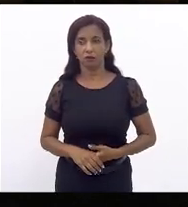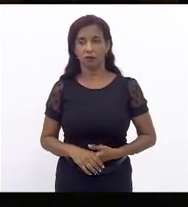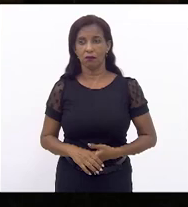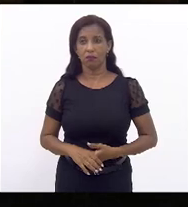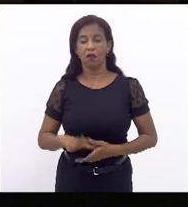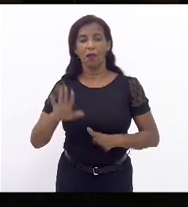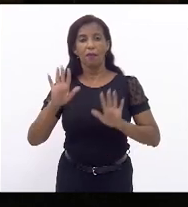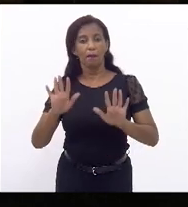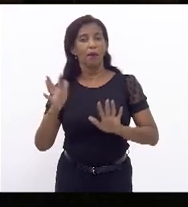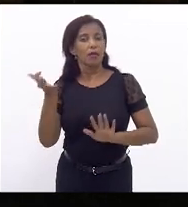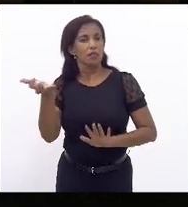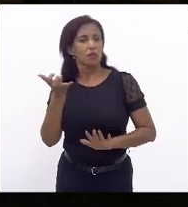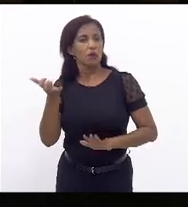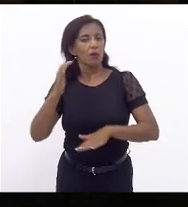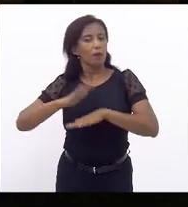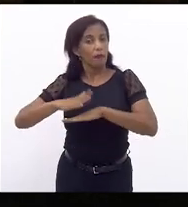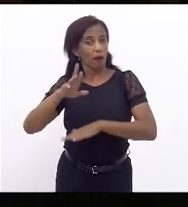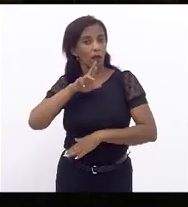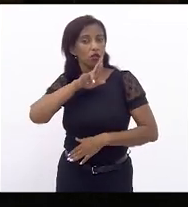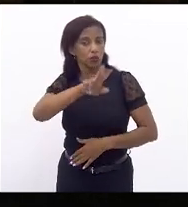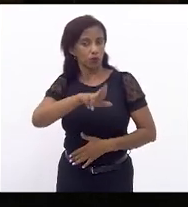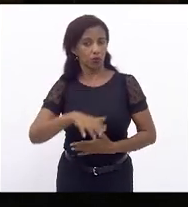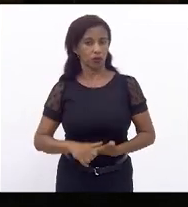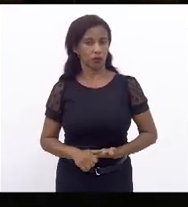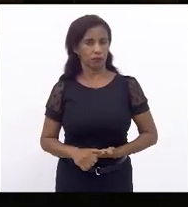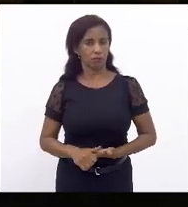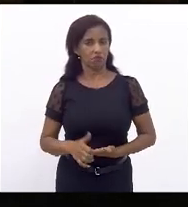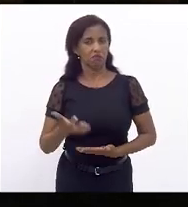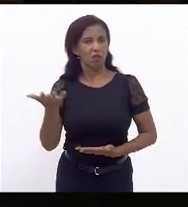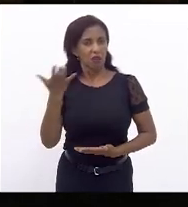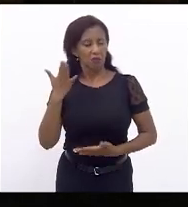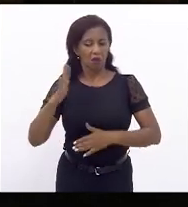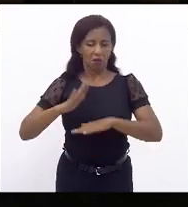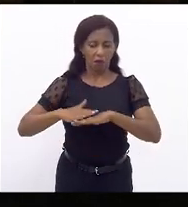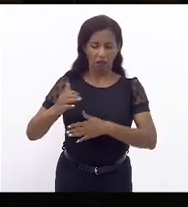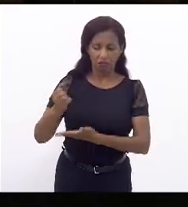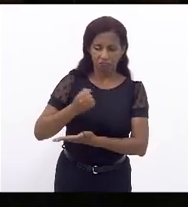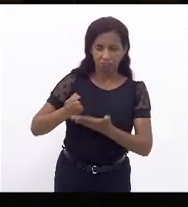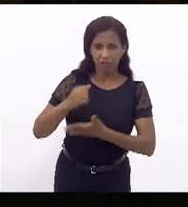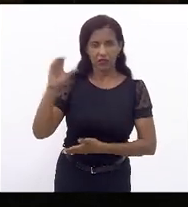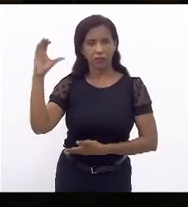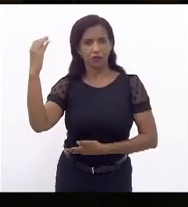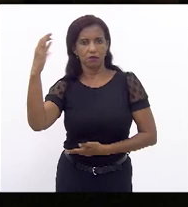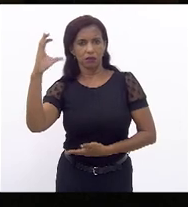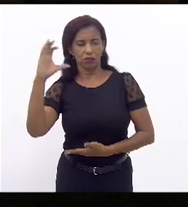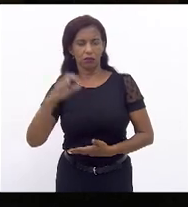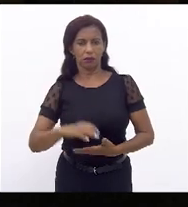Mas eu quero mais respostas. Eu quero mais fundamentos científicos.